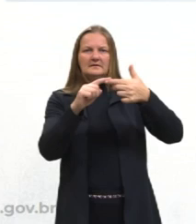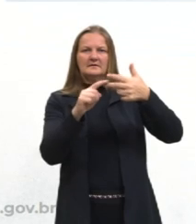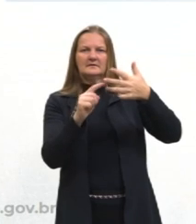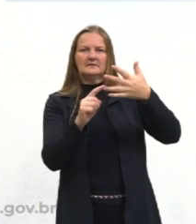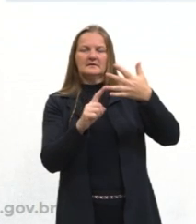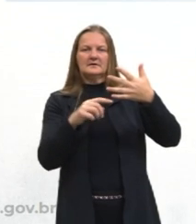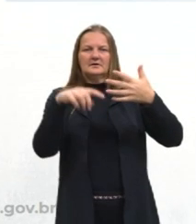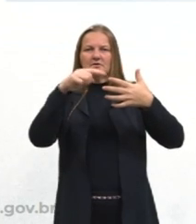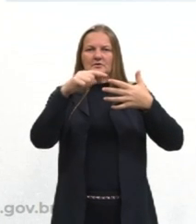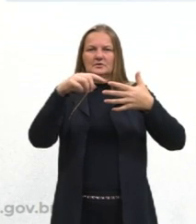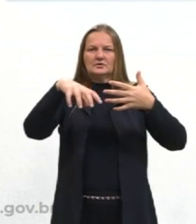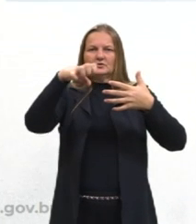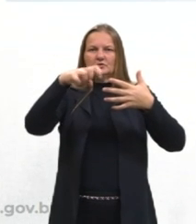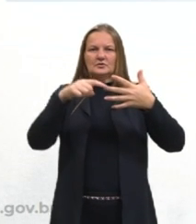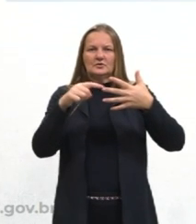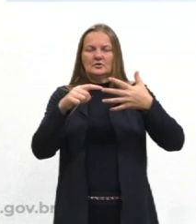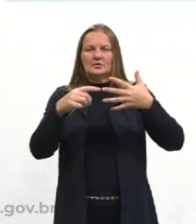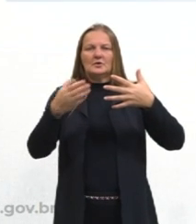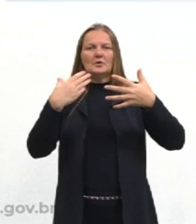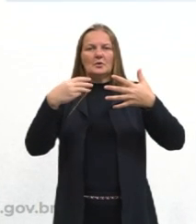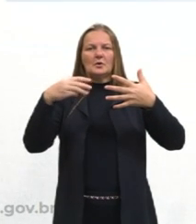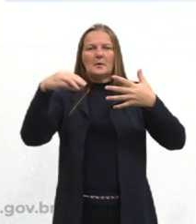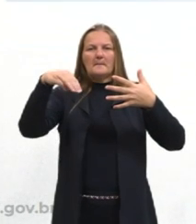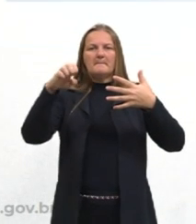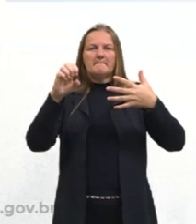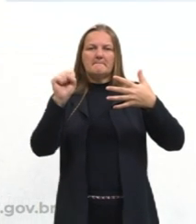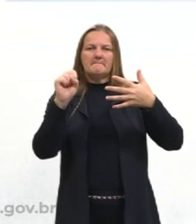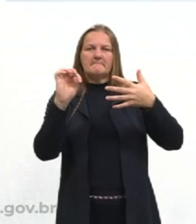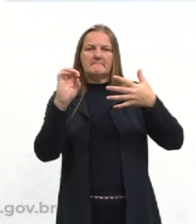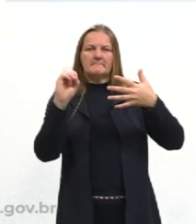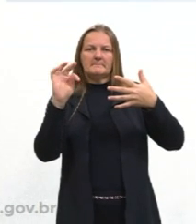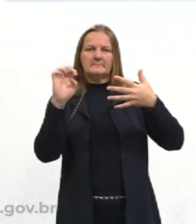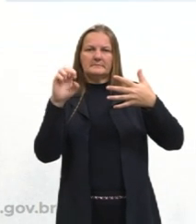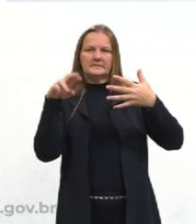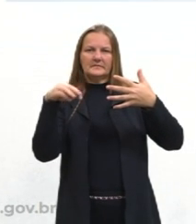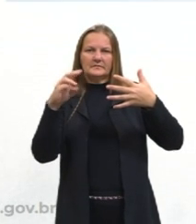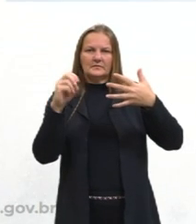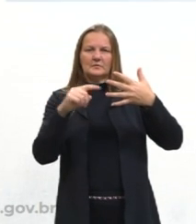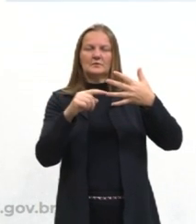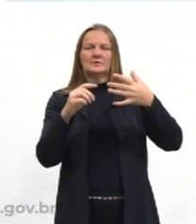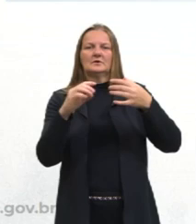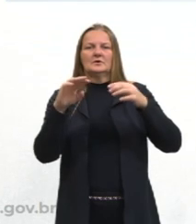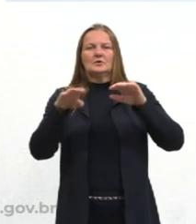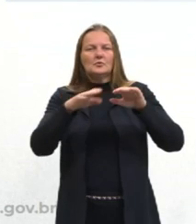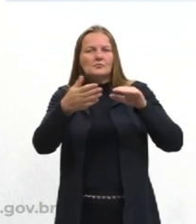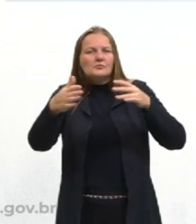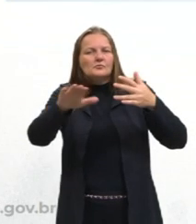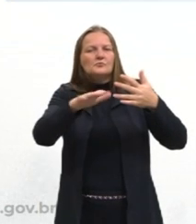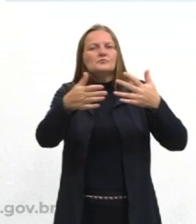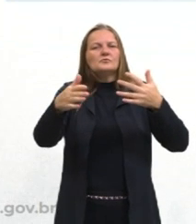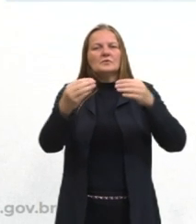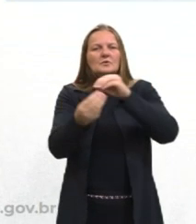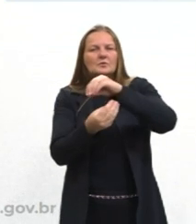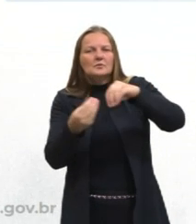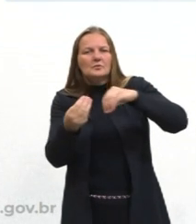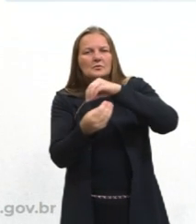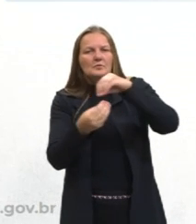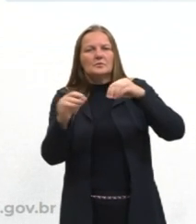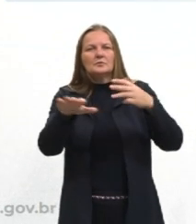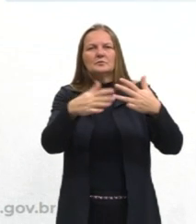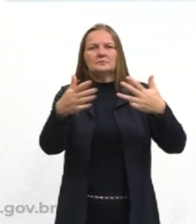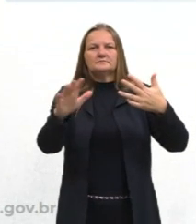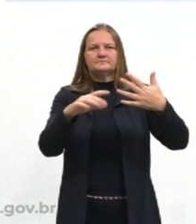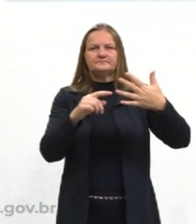secos né se climas mesotérmicos Isso quer dizer a temperado né vai vai vai ter aí